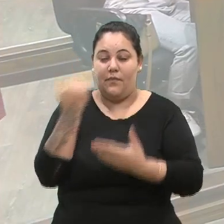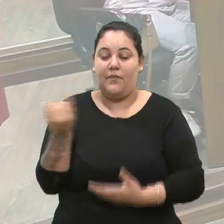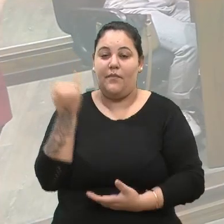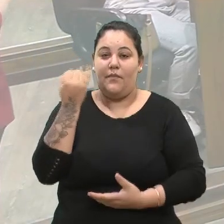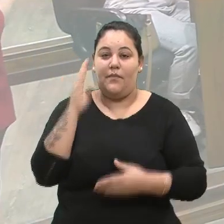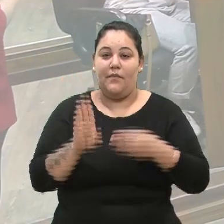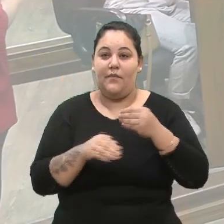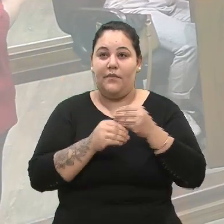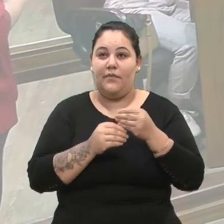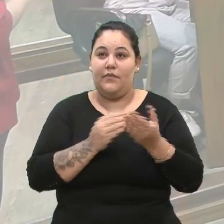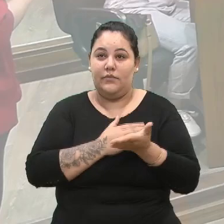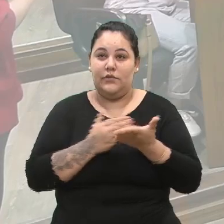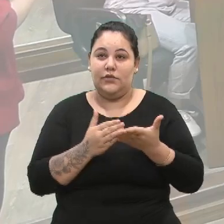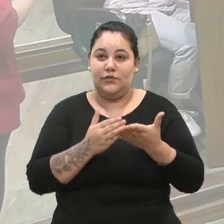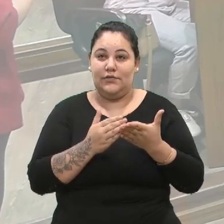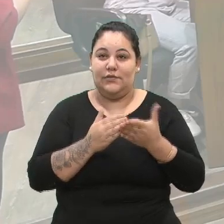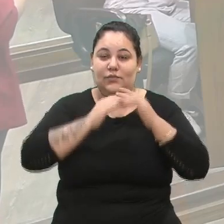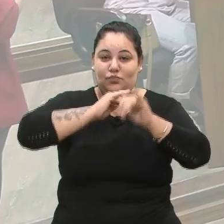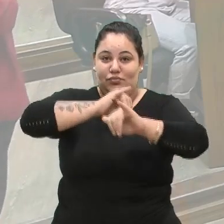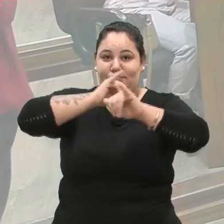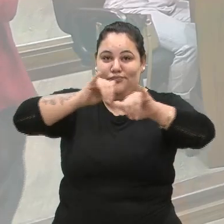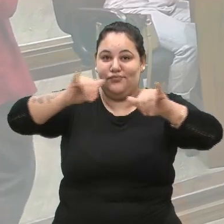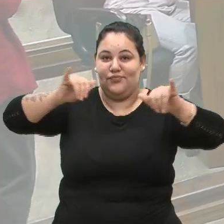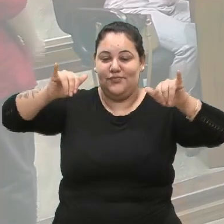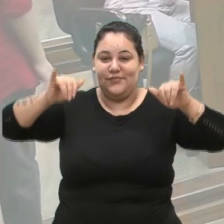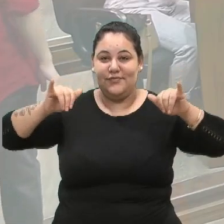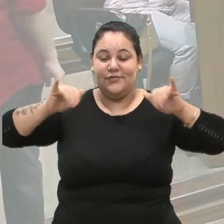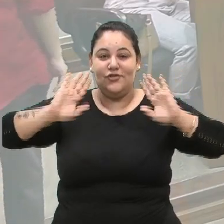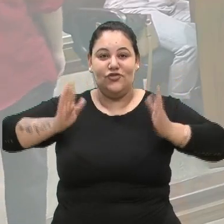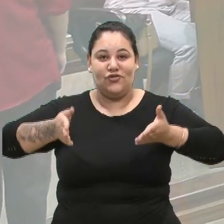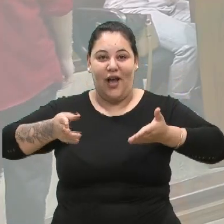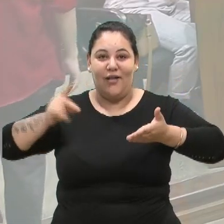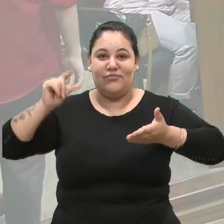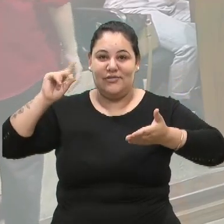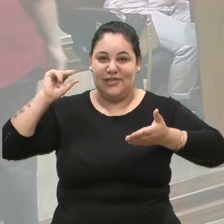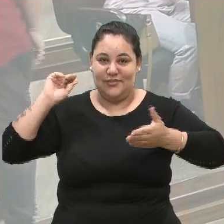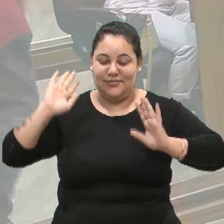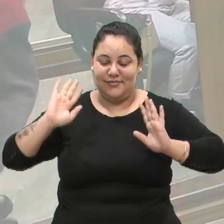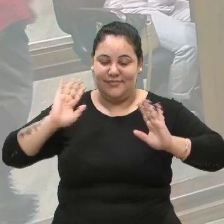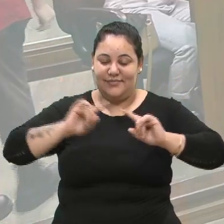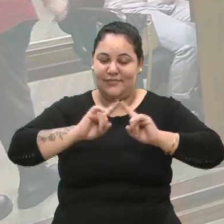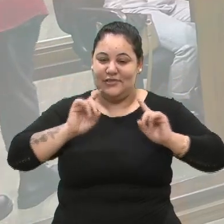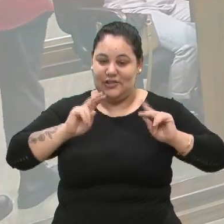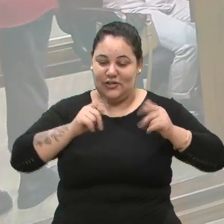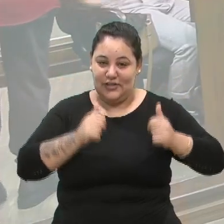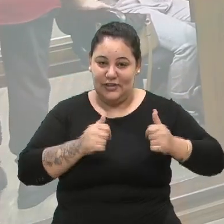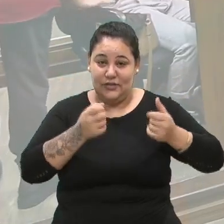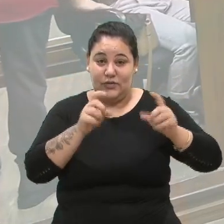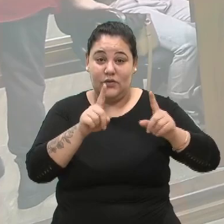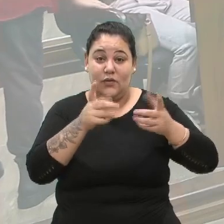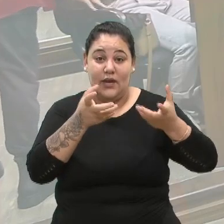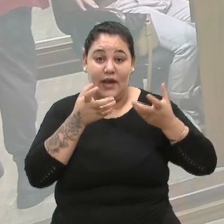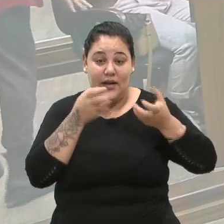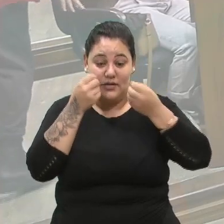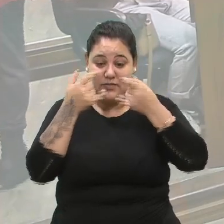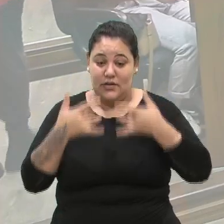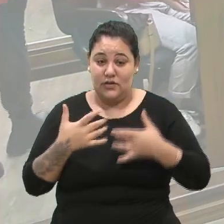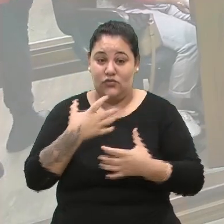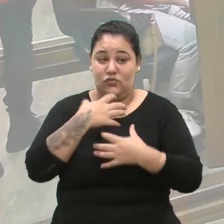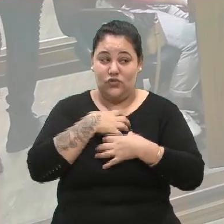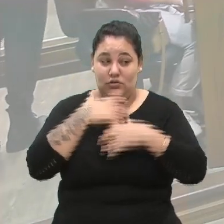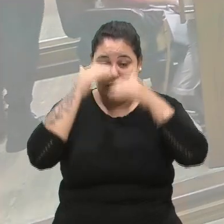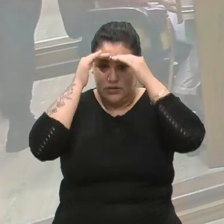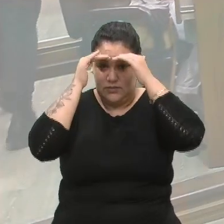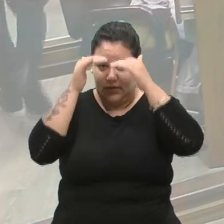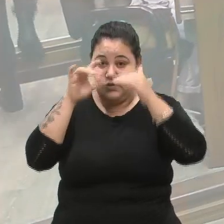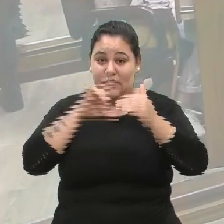Começou a pré-campanha, né? Já faz algum tempo, mas tudo bem. O que eu quero colocar aqui, gente, de uma forma respeitosa que eu tenho